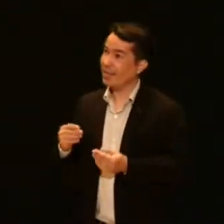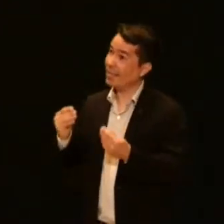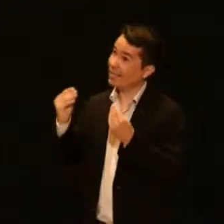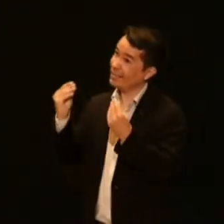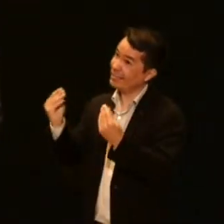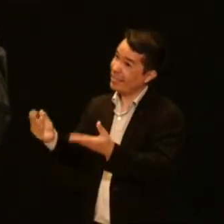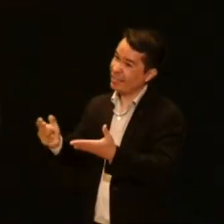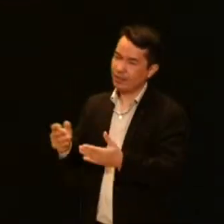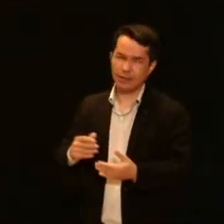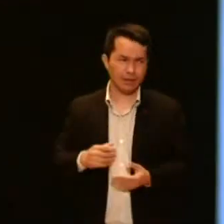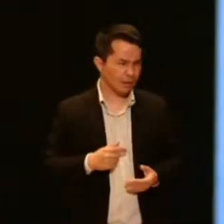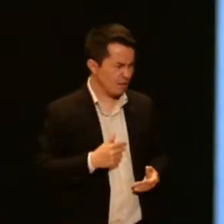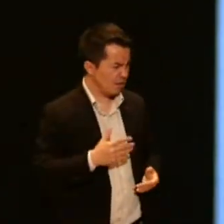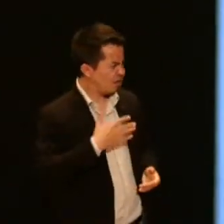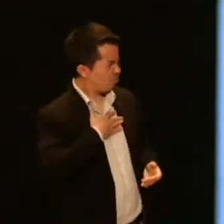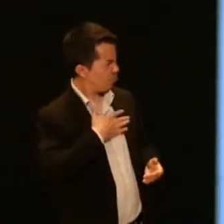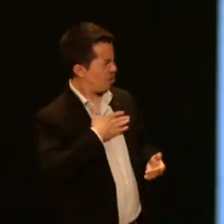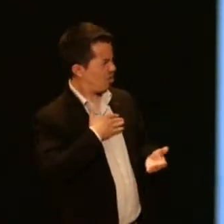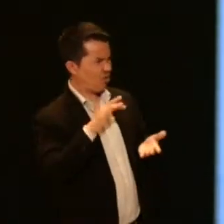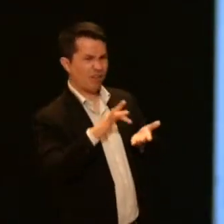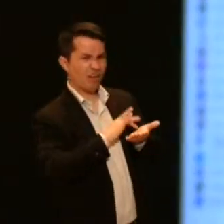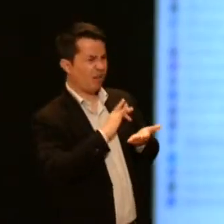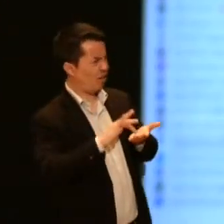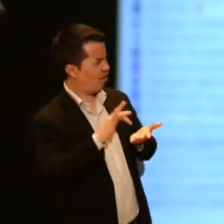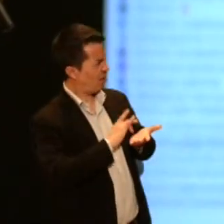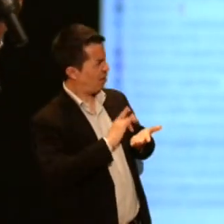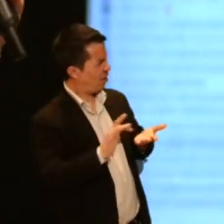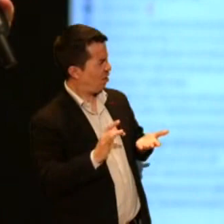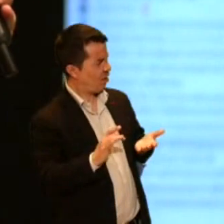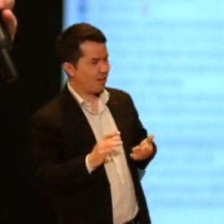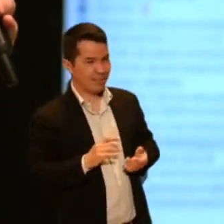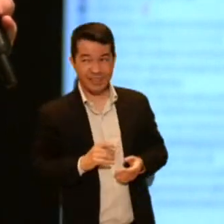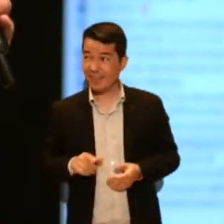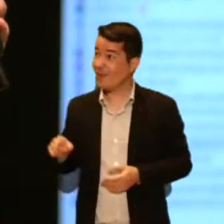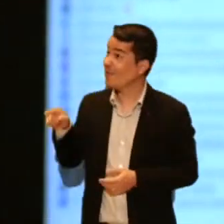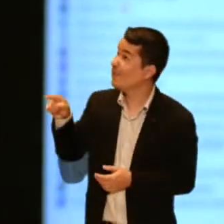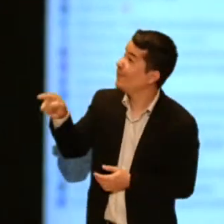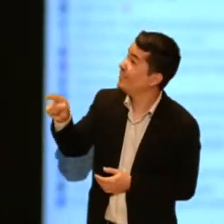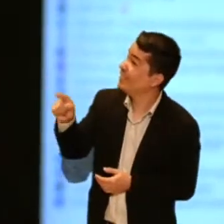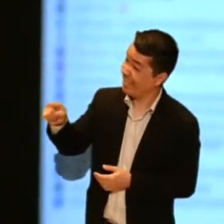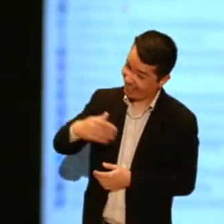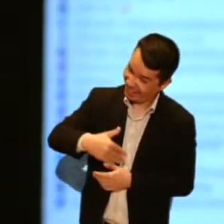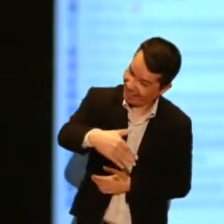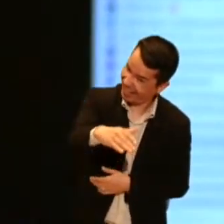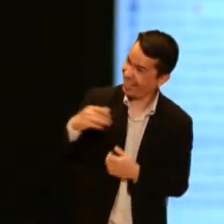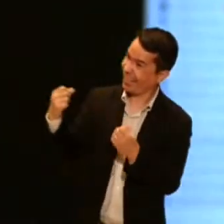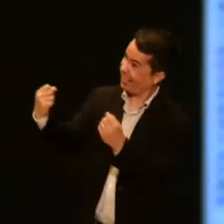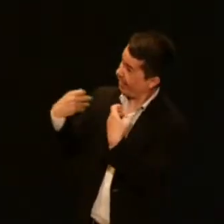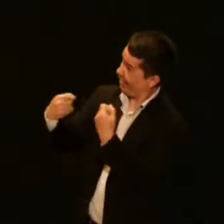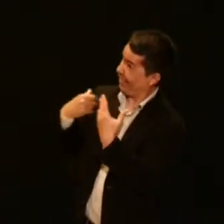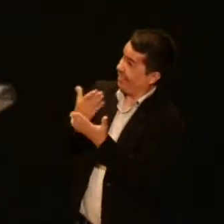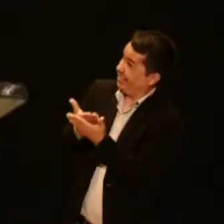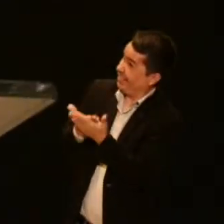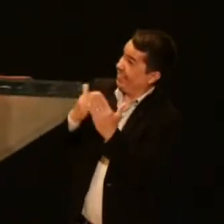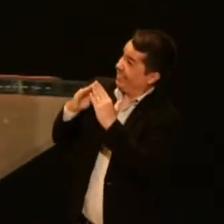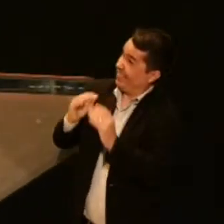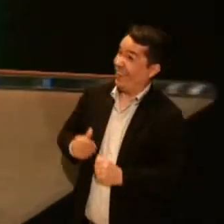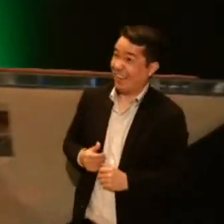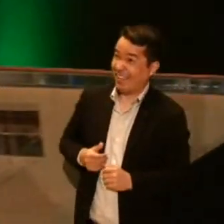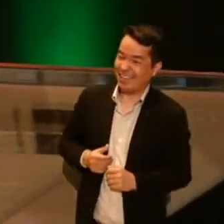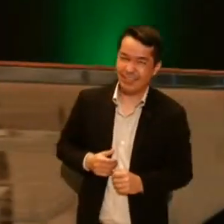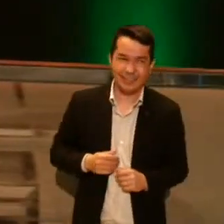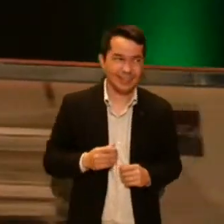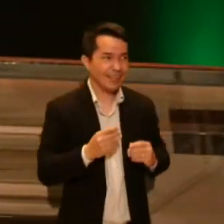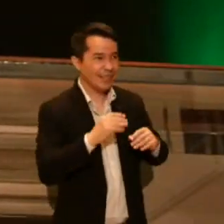para você o seu iPad para você continuar me ensinando a fazer as lições de casa. Aí ela vai dando os presentes